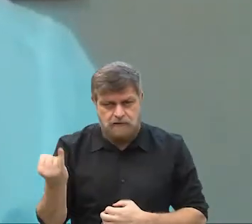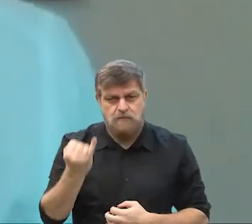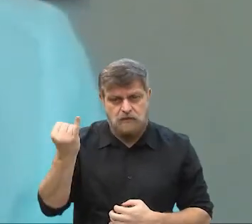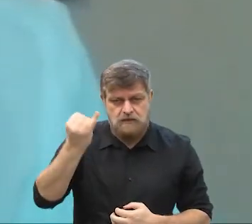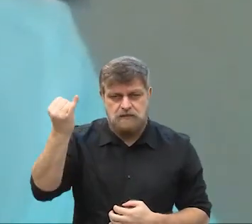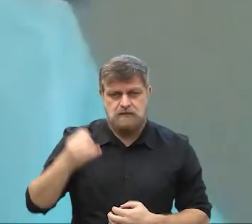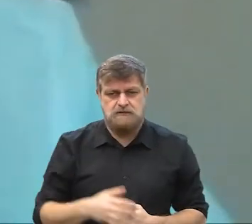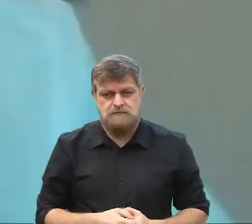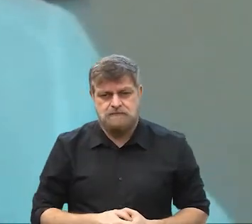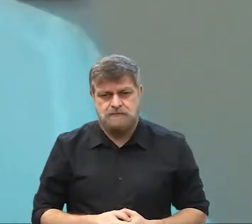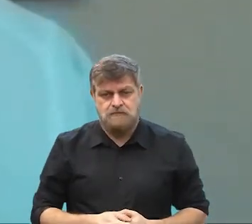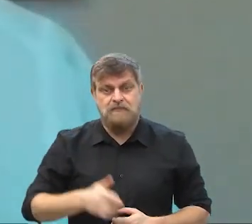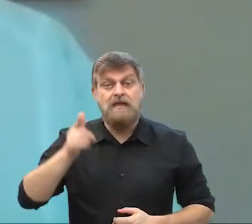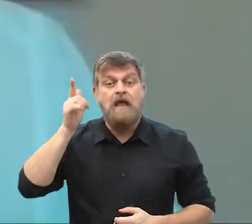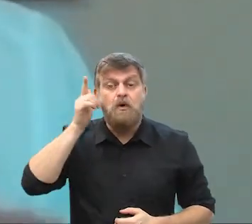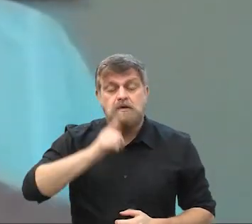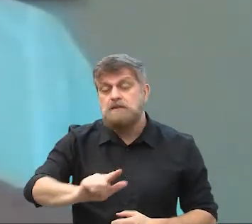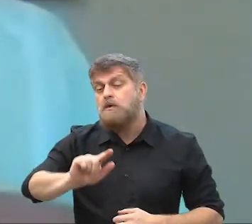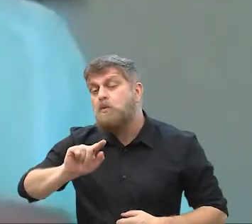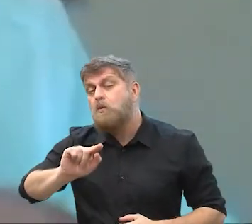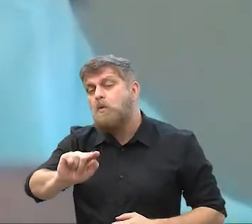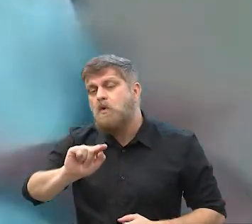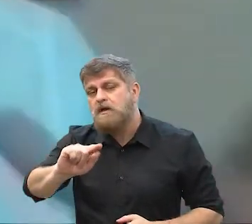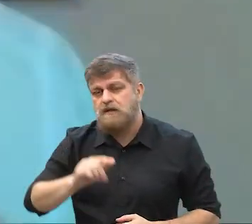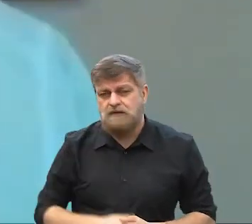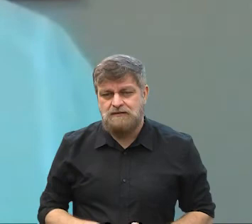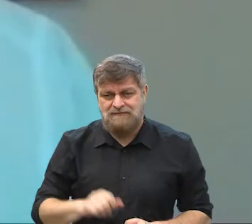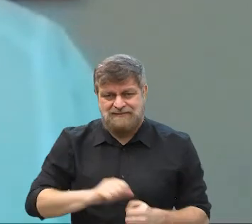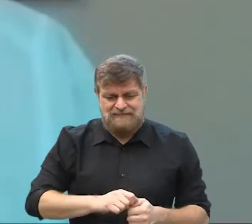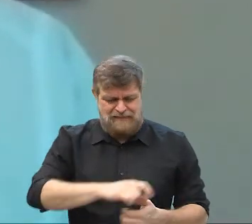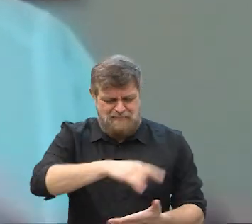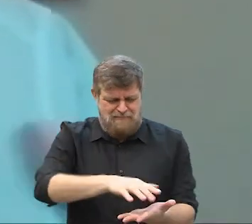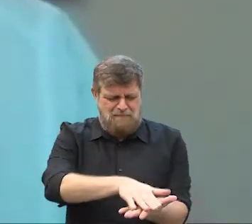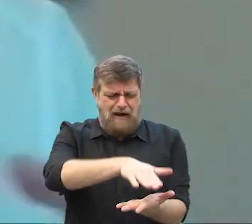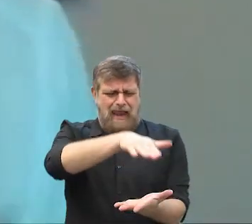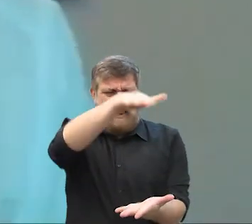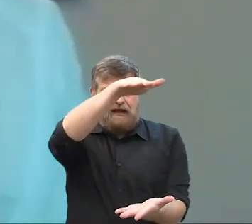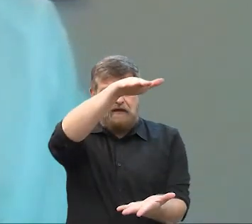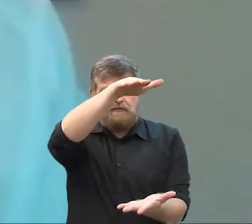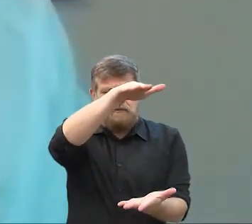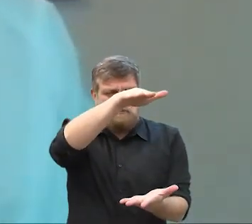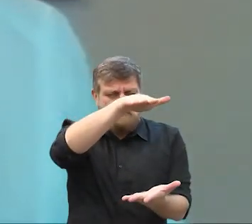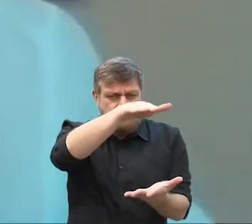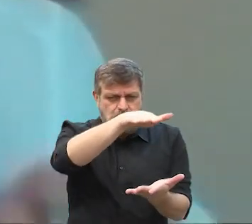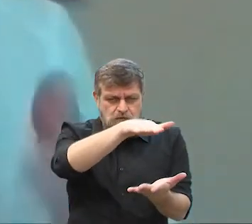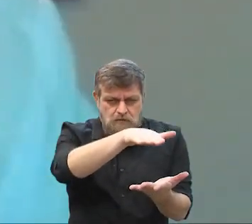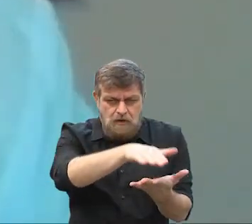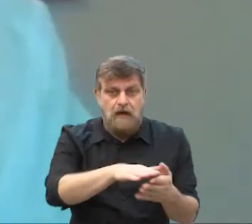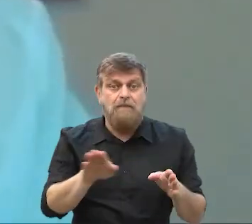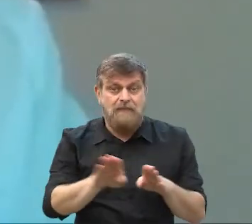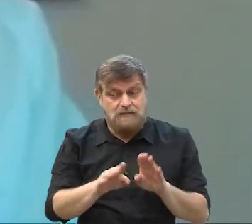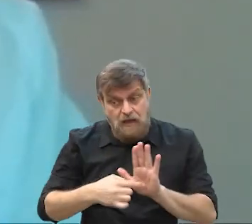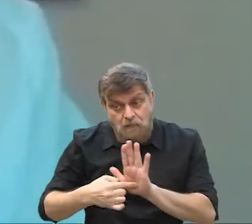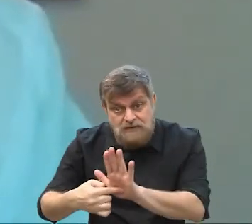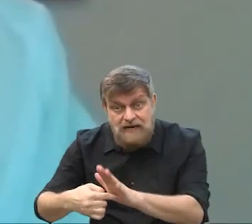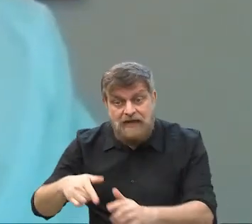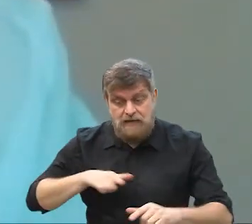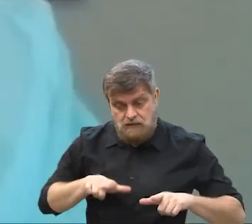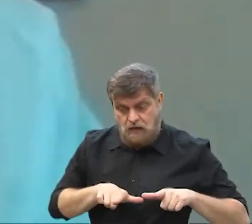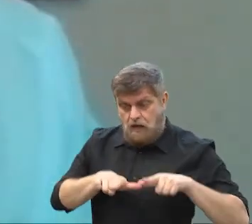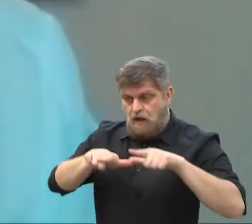e aí a gente conseguiu, inclusive, diminuir e para também dar um certo valor